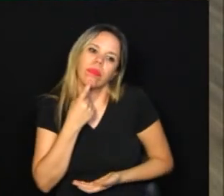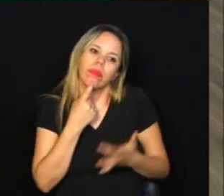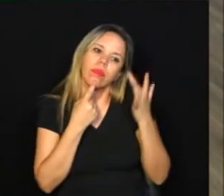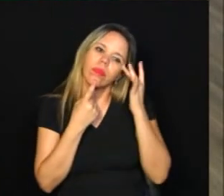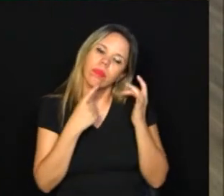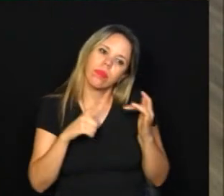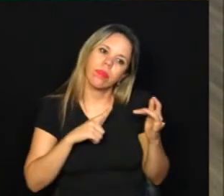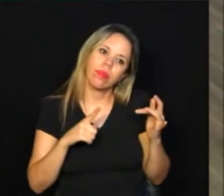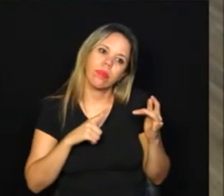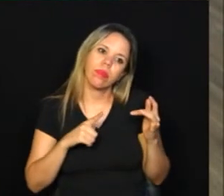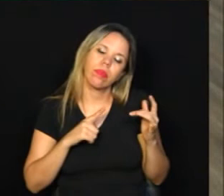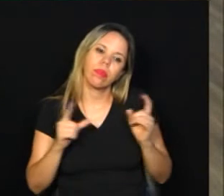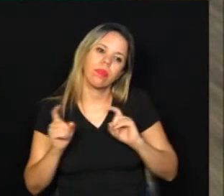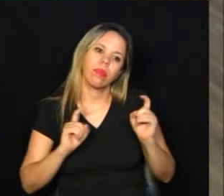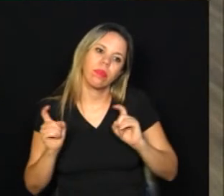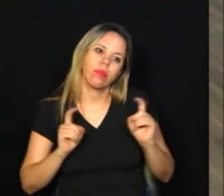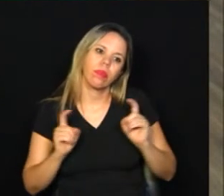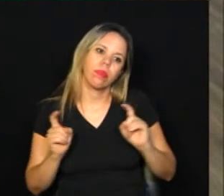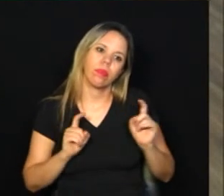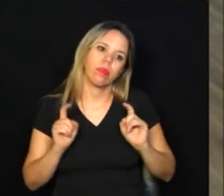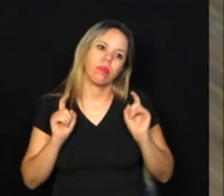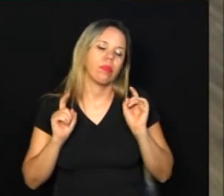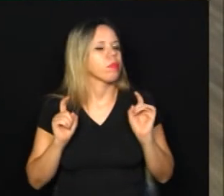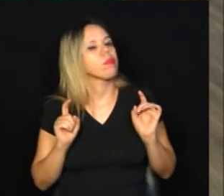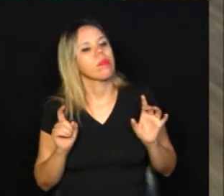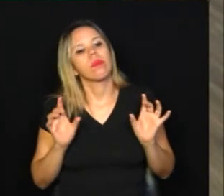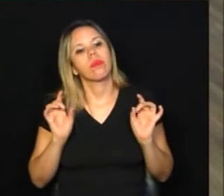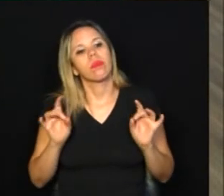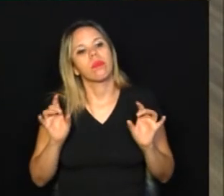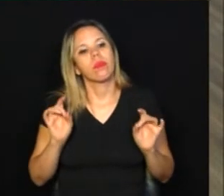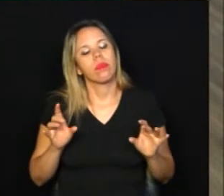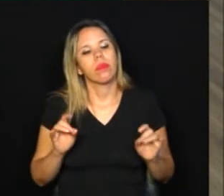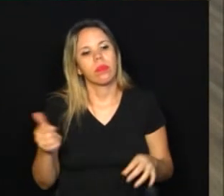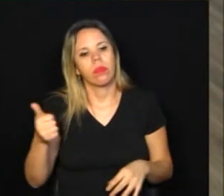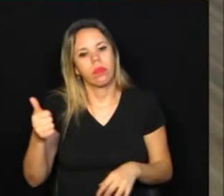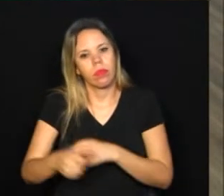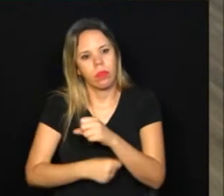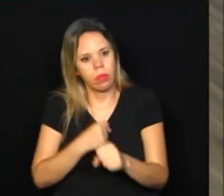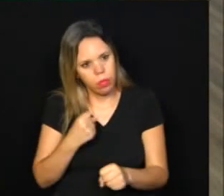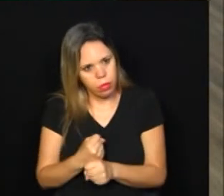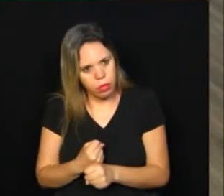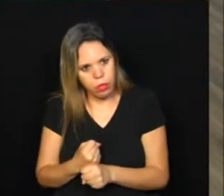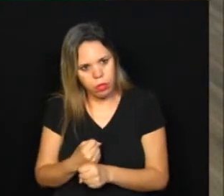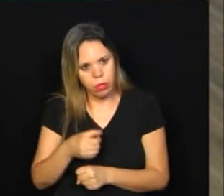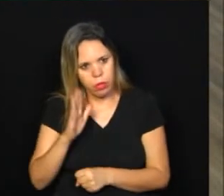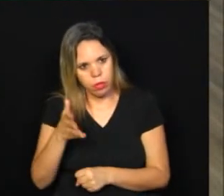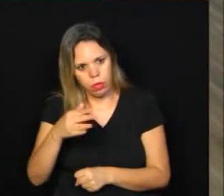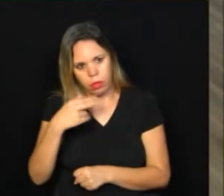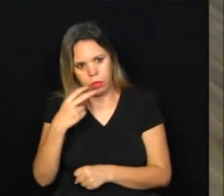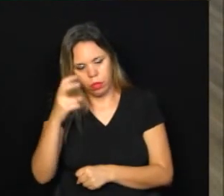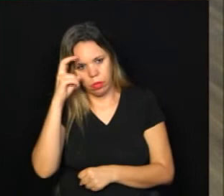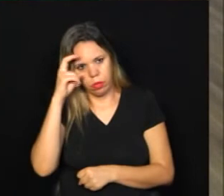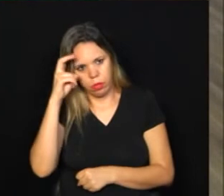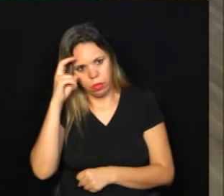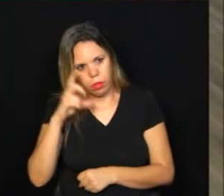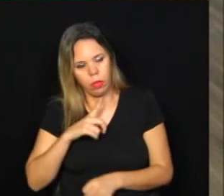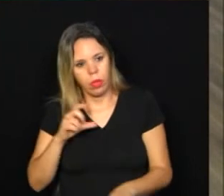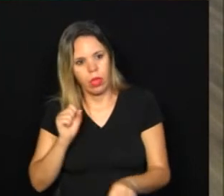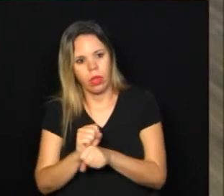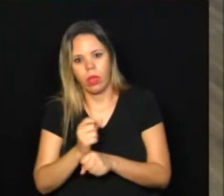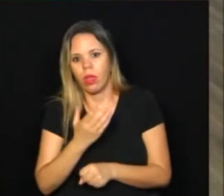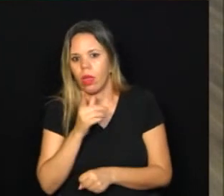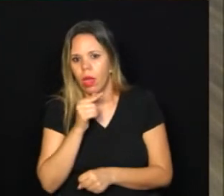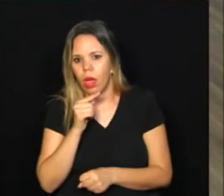nós teremos a reunião extraordinária, a primeira do ano, mas já para quinta-feira, interrupção de água